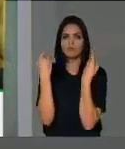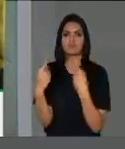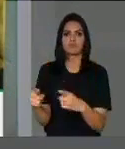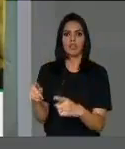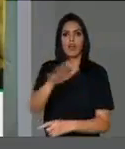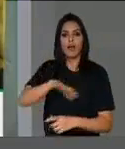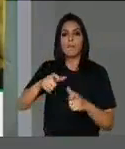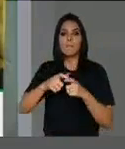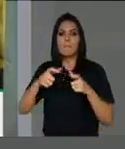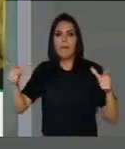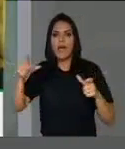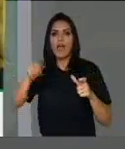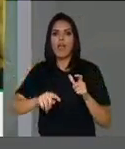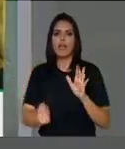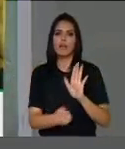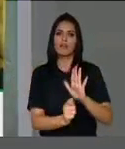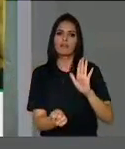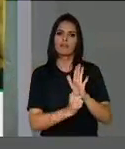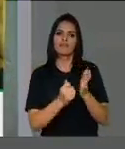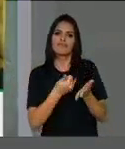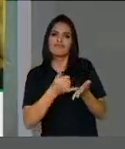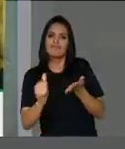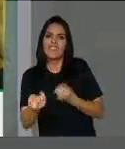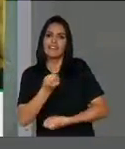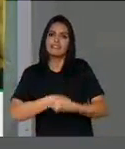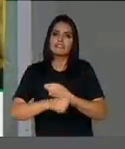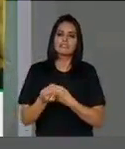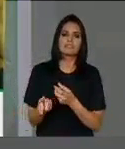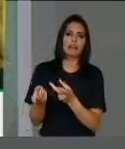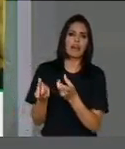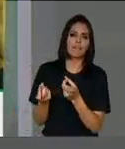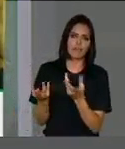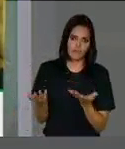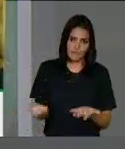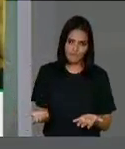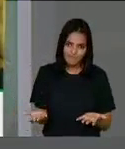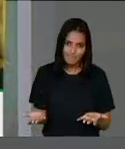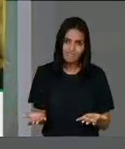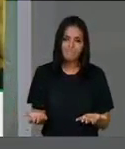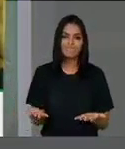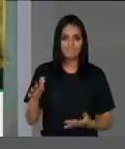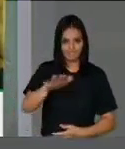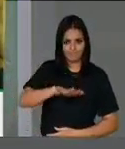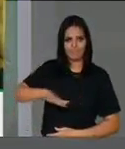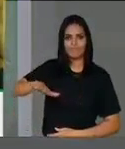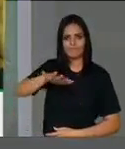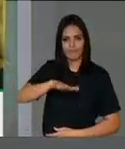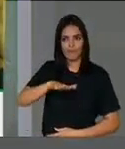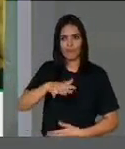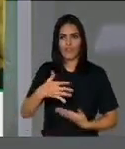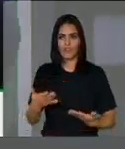deles relacionada ao tráfico de entorpecentes naquela região, senhor presidente. Só para... Não, deputado, agora não. Depois...